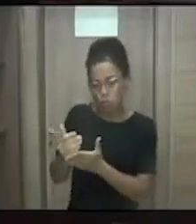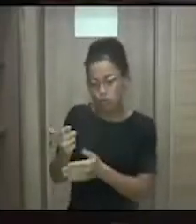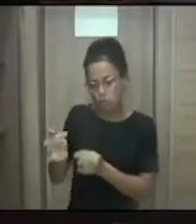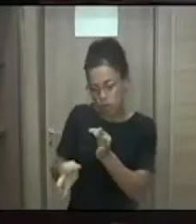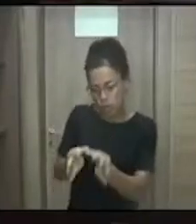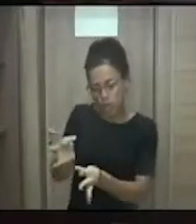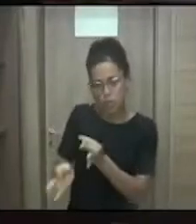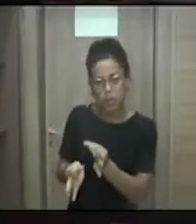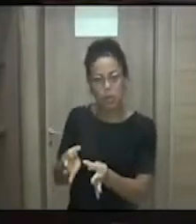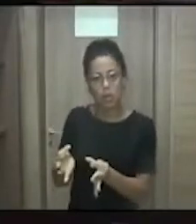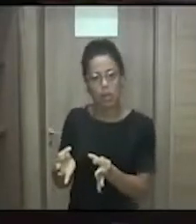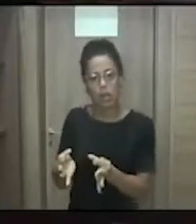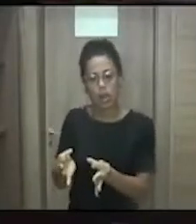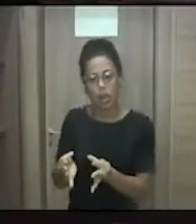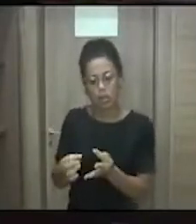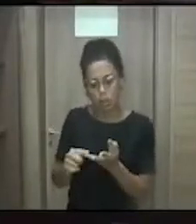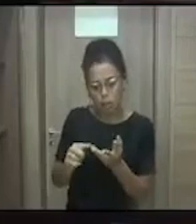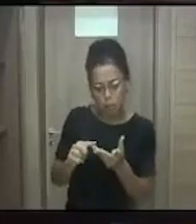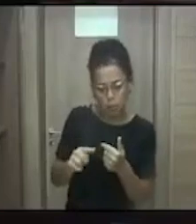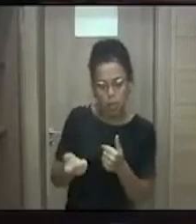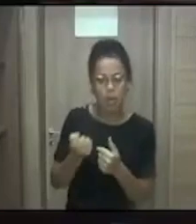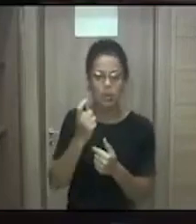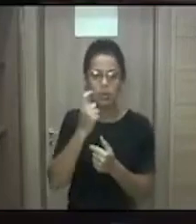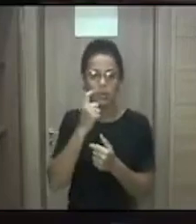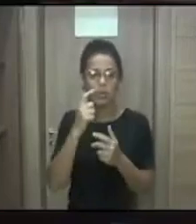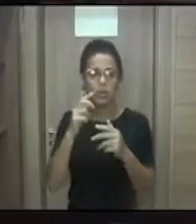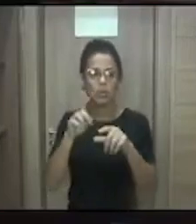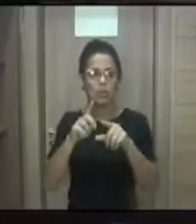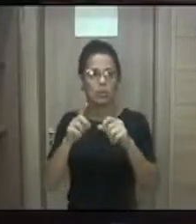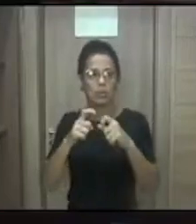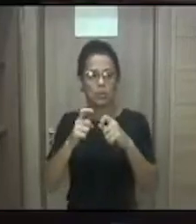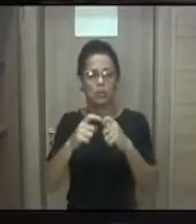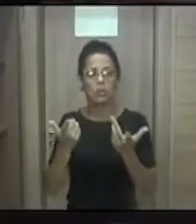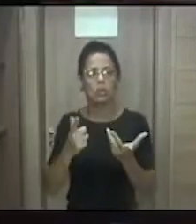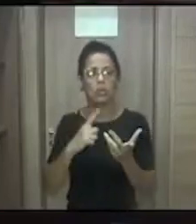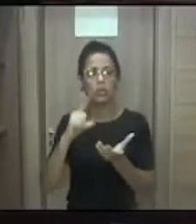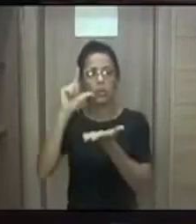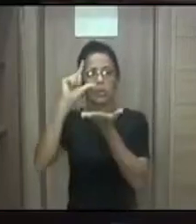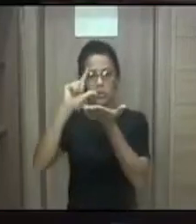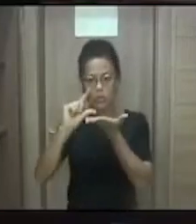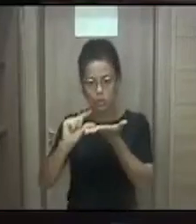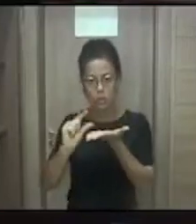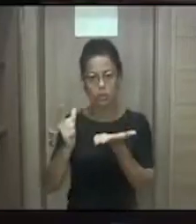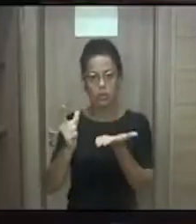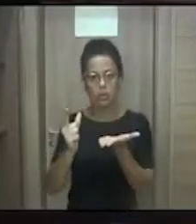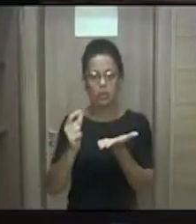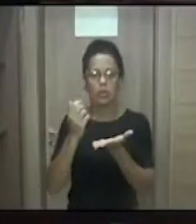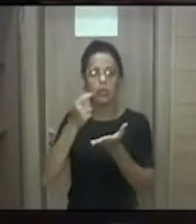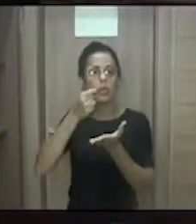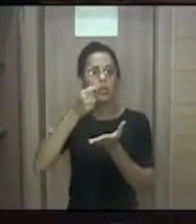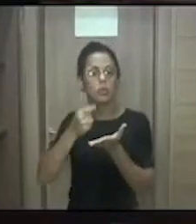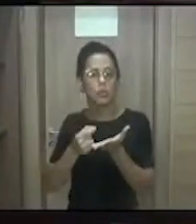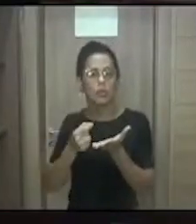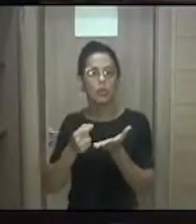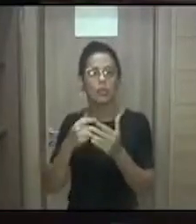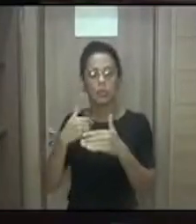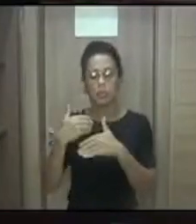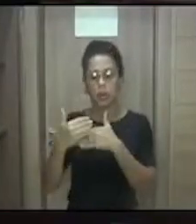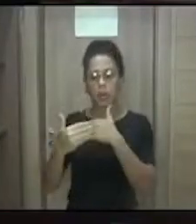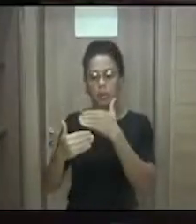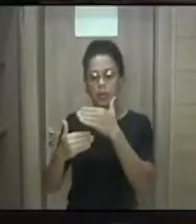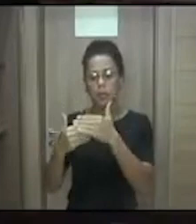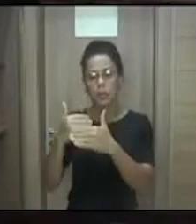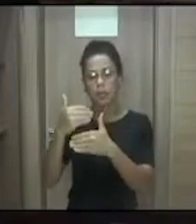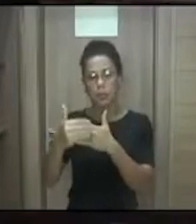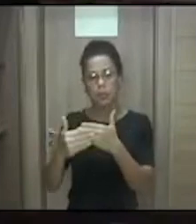tratamento ou sobre questões periodontal para podermos diminuir a perca dentária e, consequentemente, a